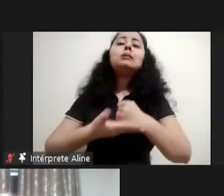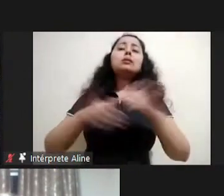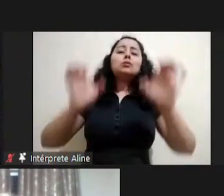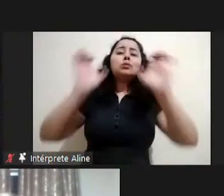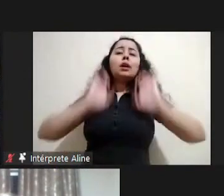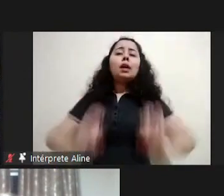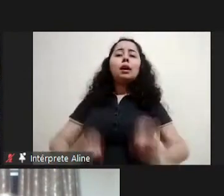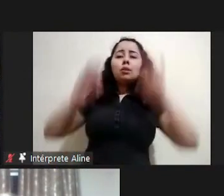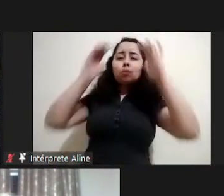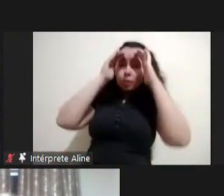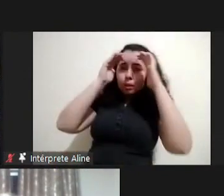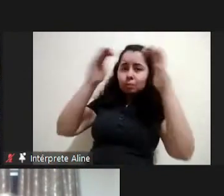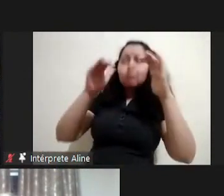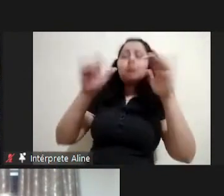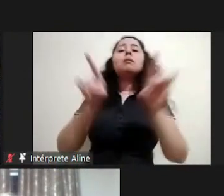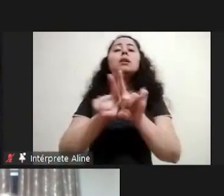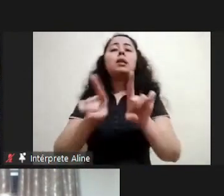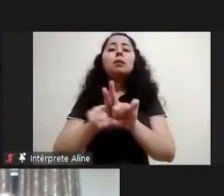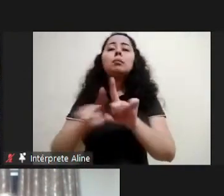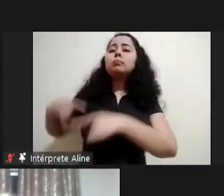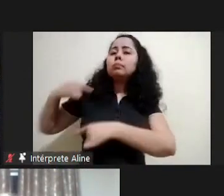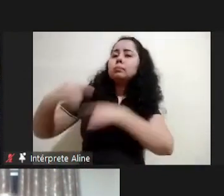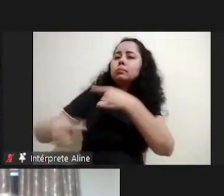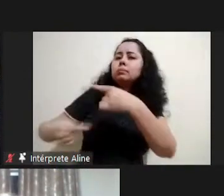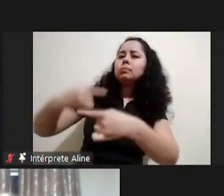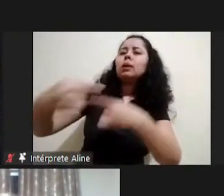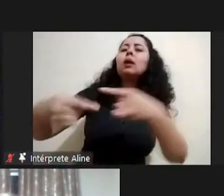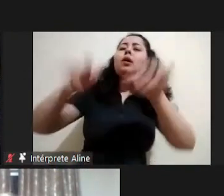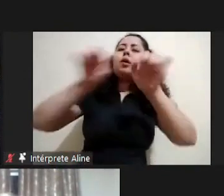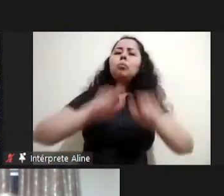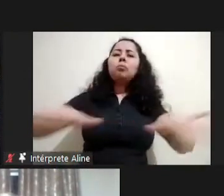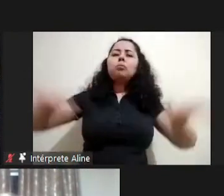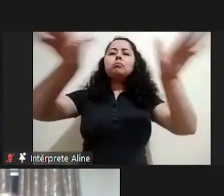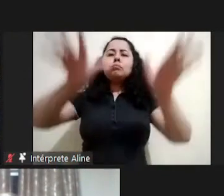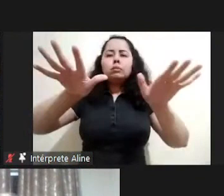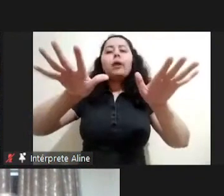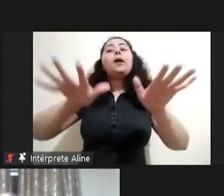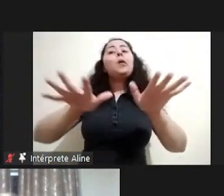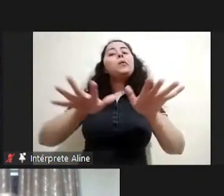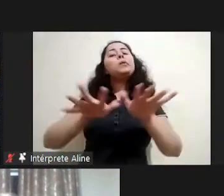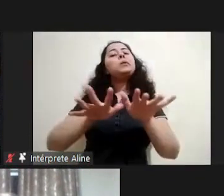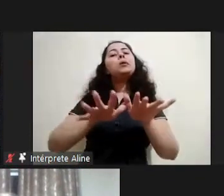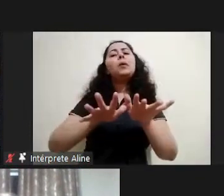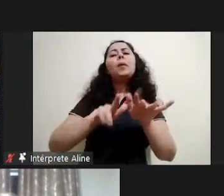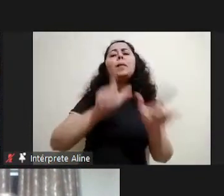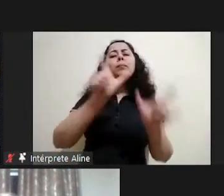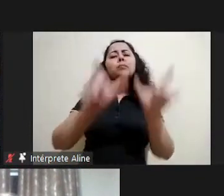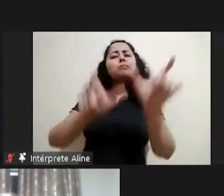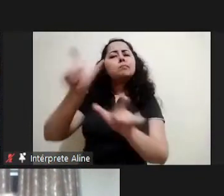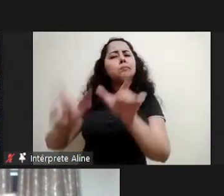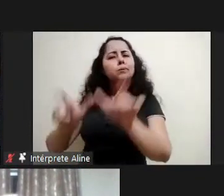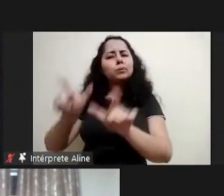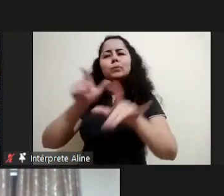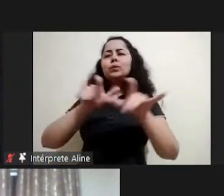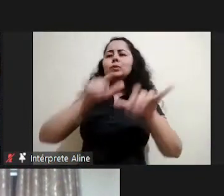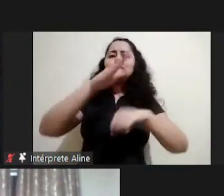sua contribuição, formando grandes profissionais. A ele, toda honra, todo